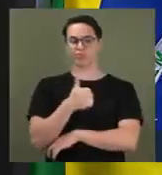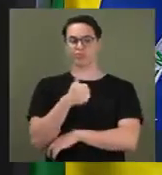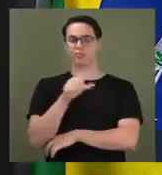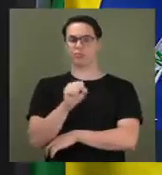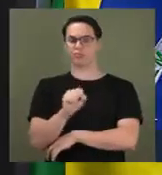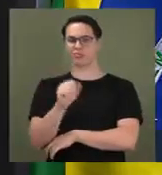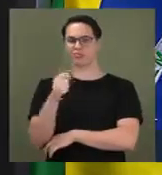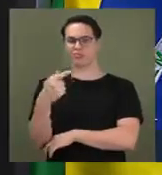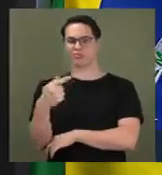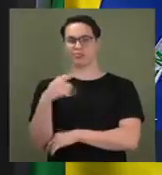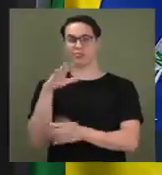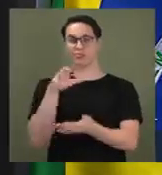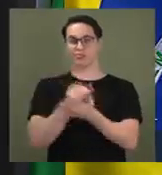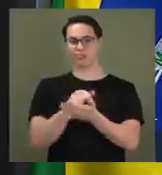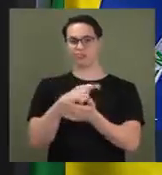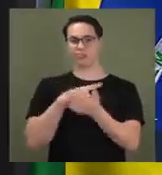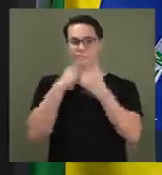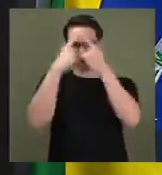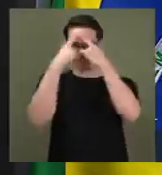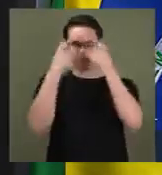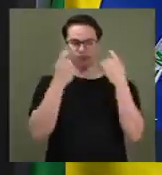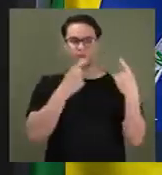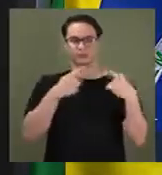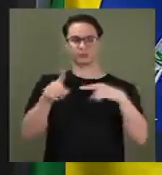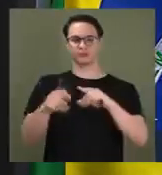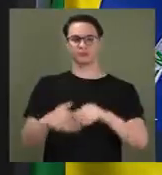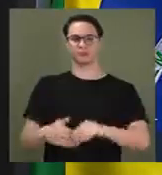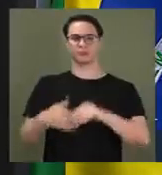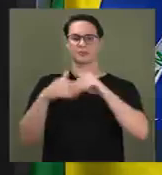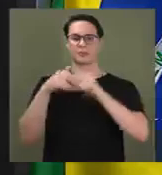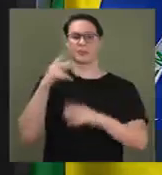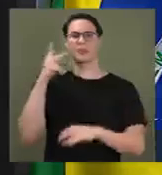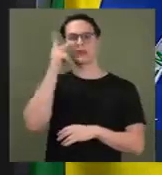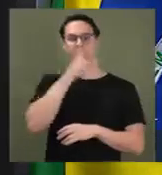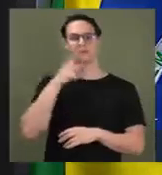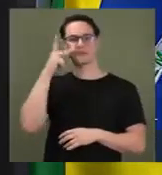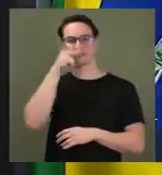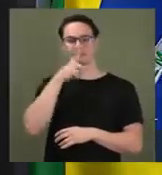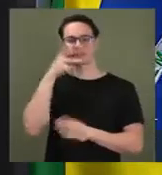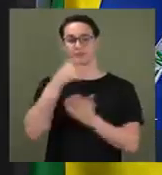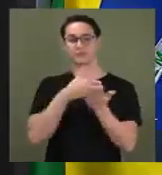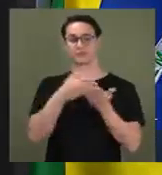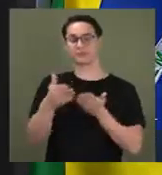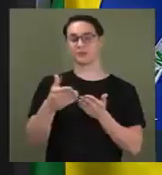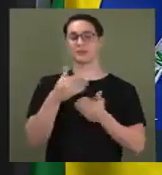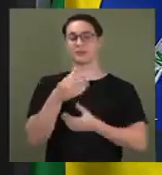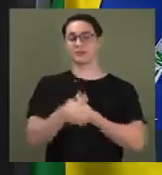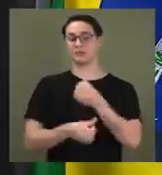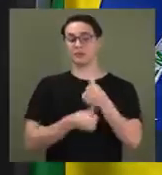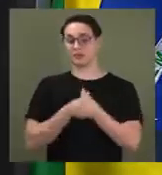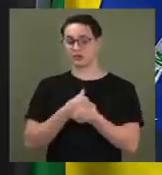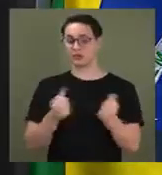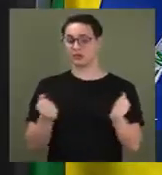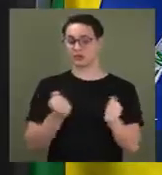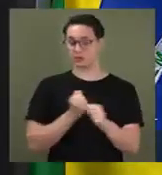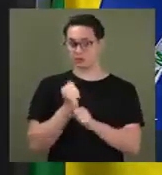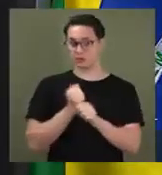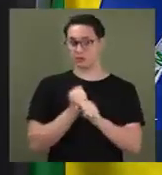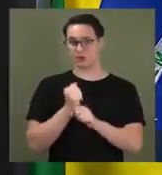187 registros de violência contra lideranças políticas no primeiro semestre desse ano. O dado faz